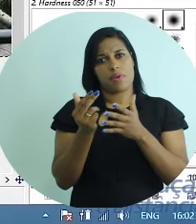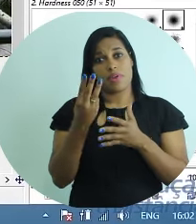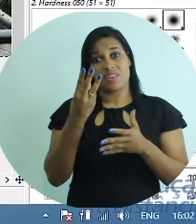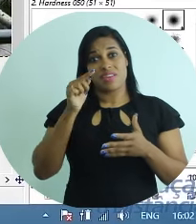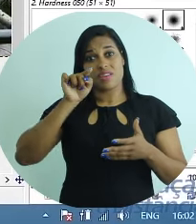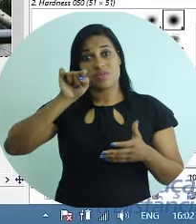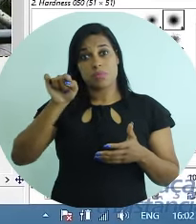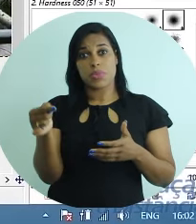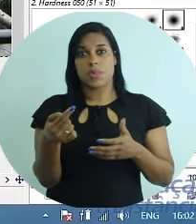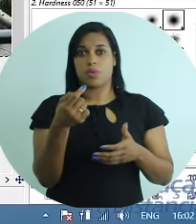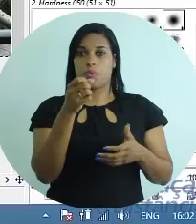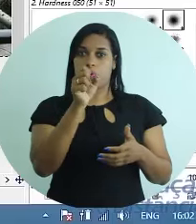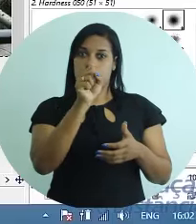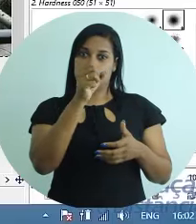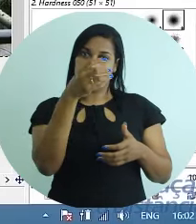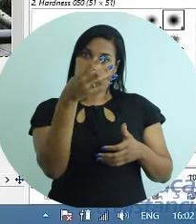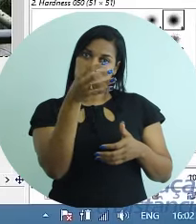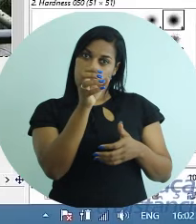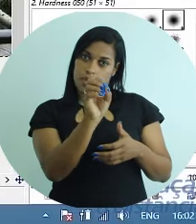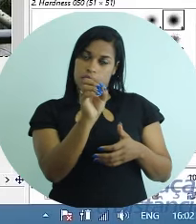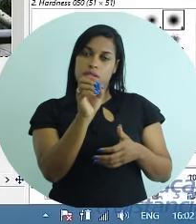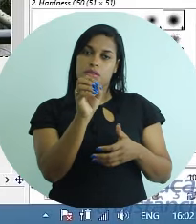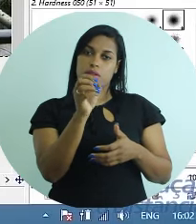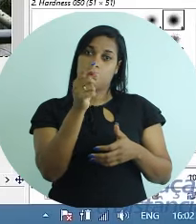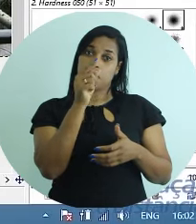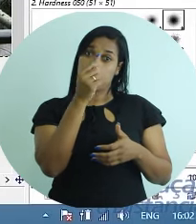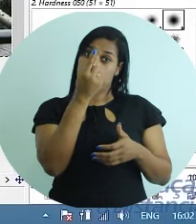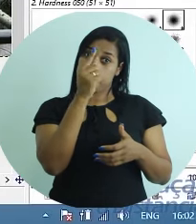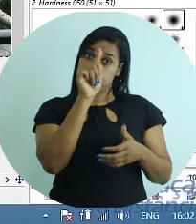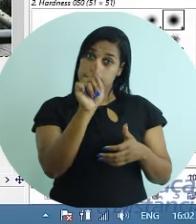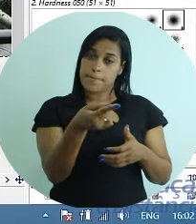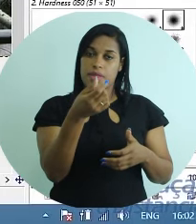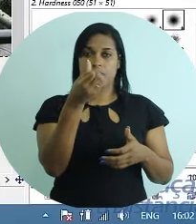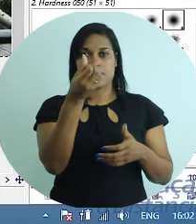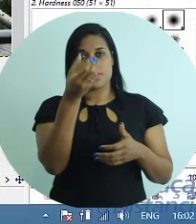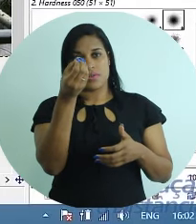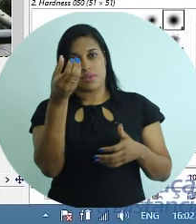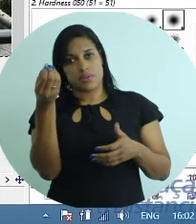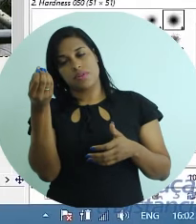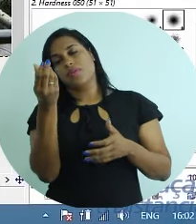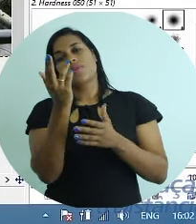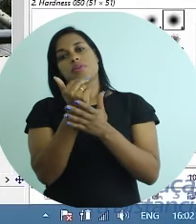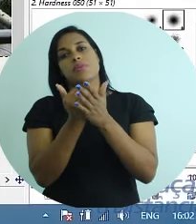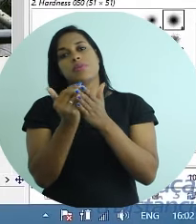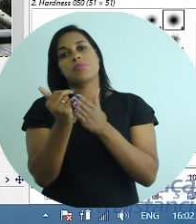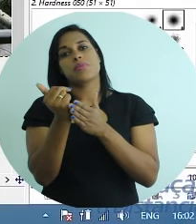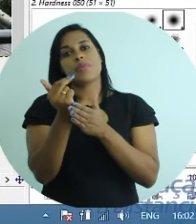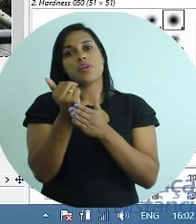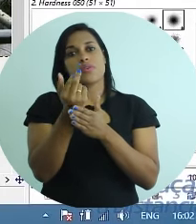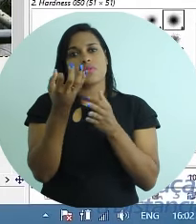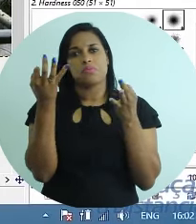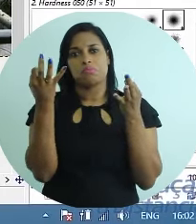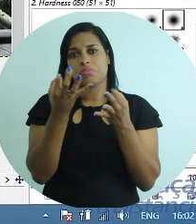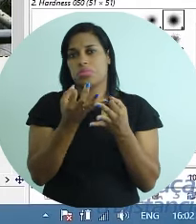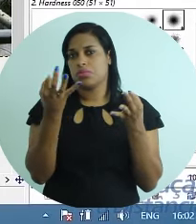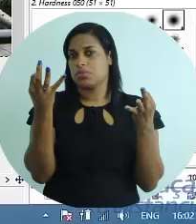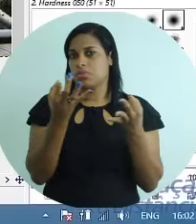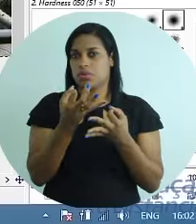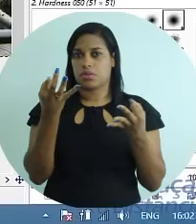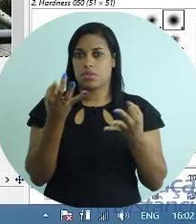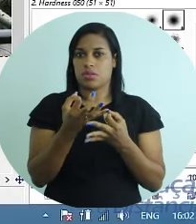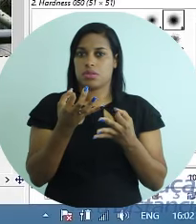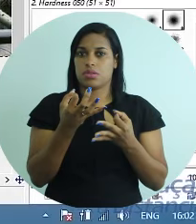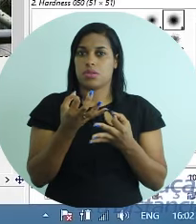.840 pixels de largura por 1.600 pixels de altura. É uma imagem com uma resolução excelente.